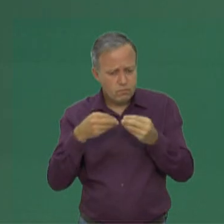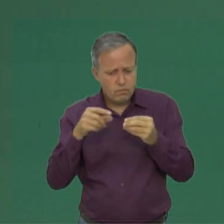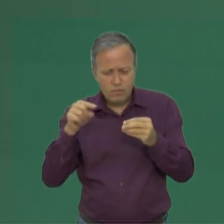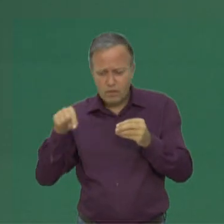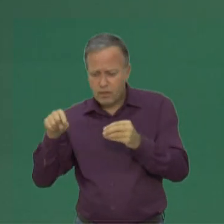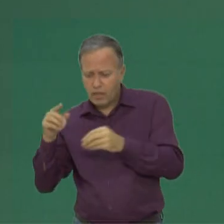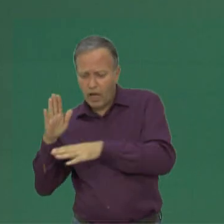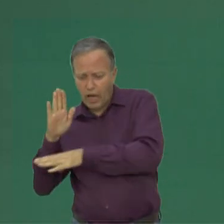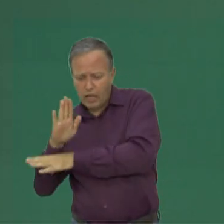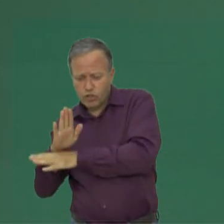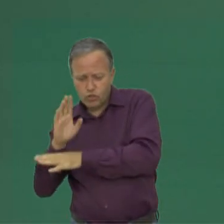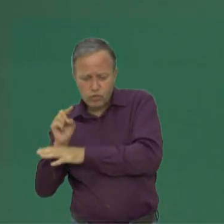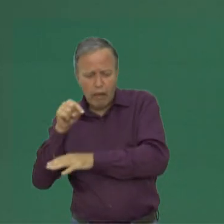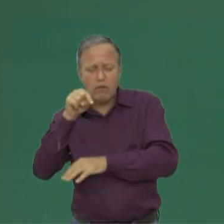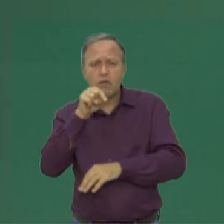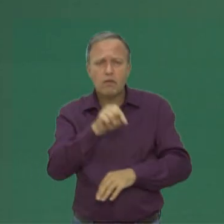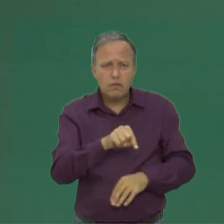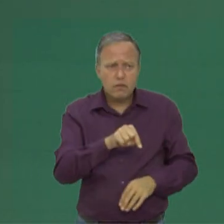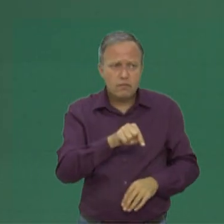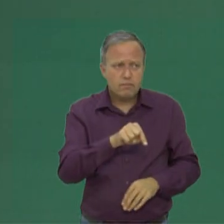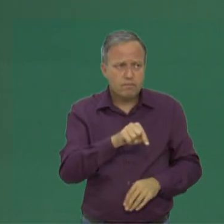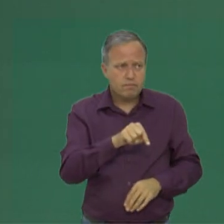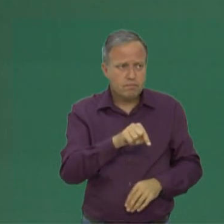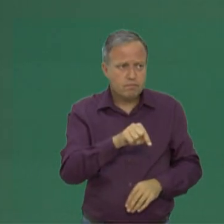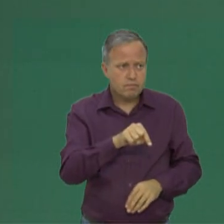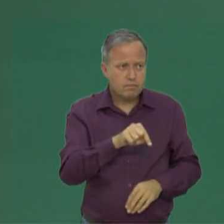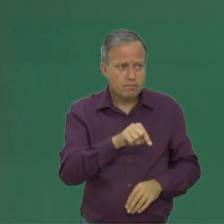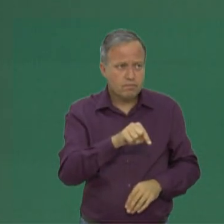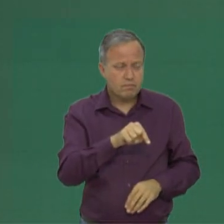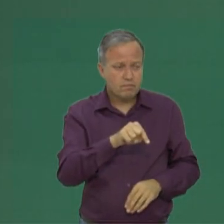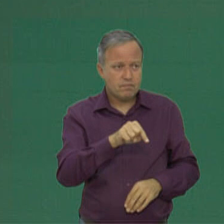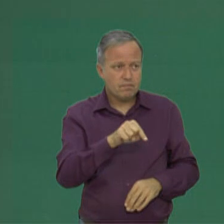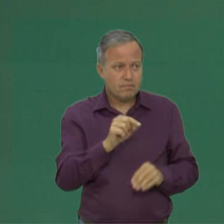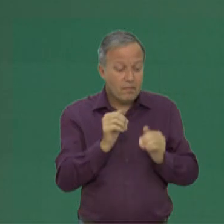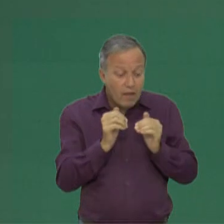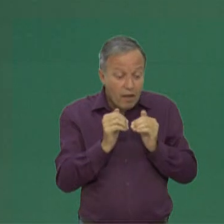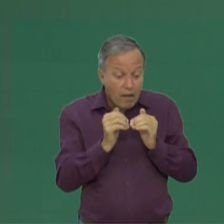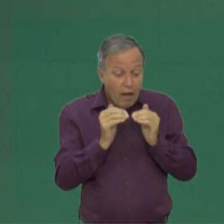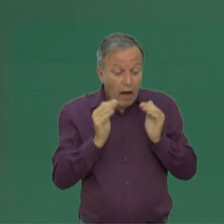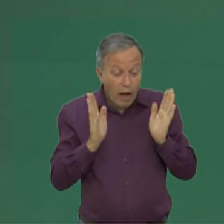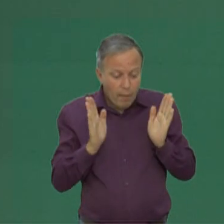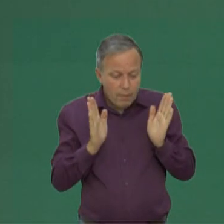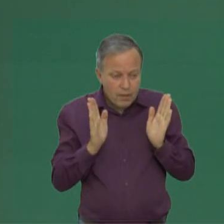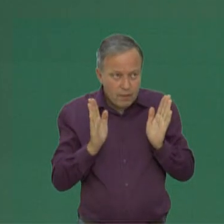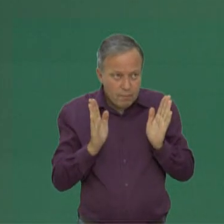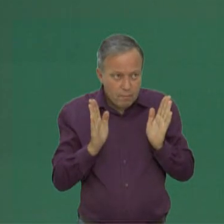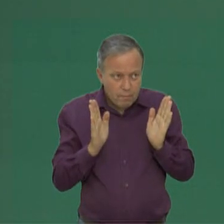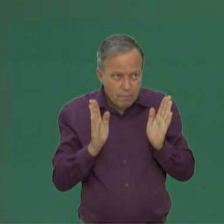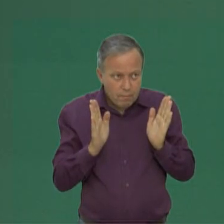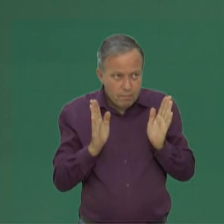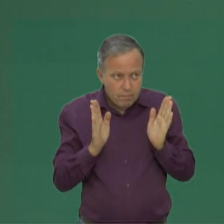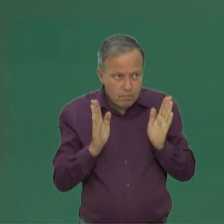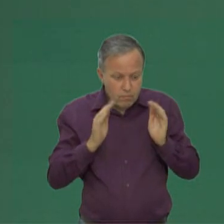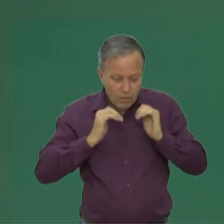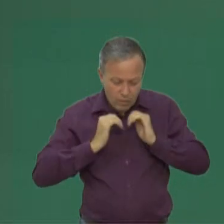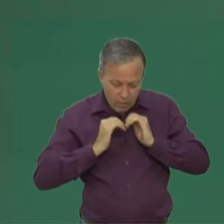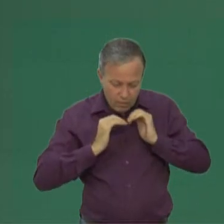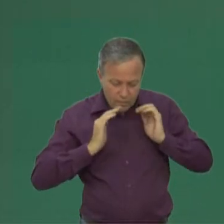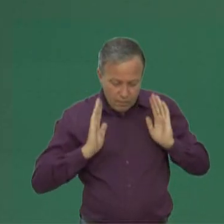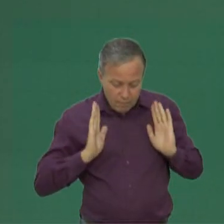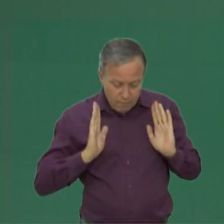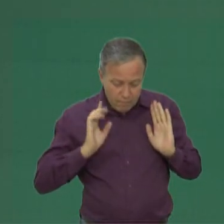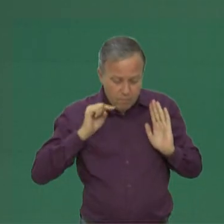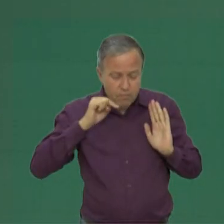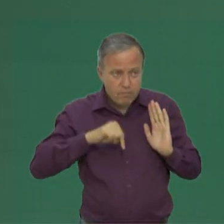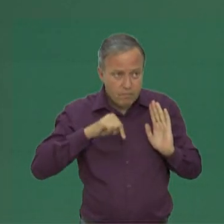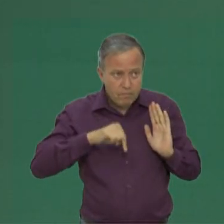desembarque e acaba abrindo aquela caixa por curiosidade, o que, que ele olha ali